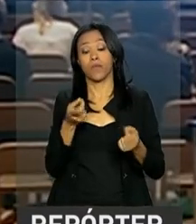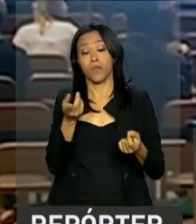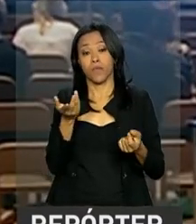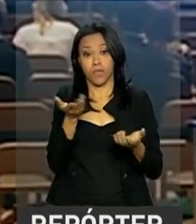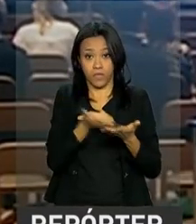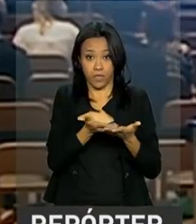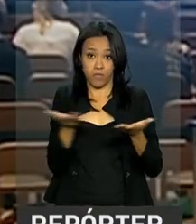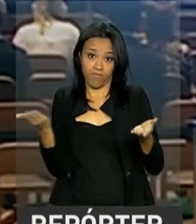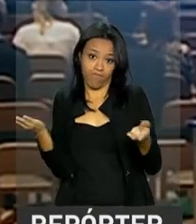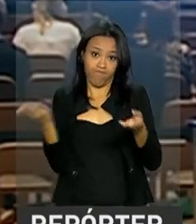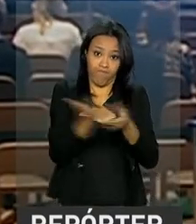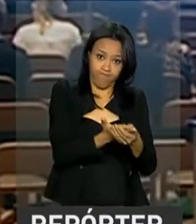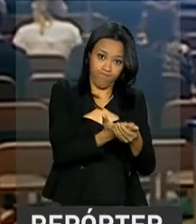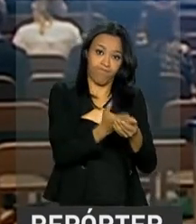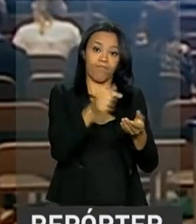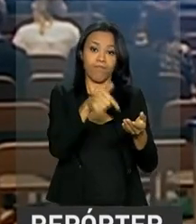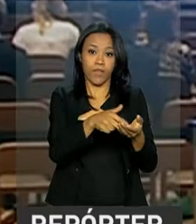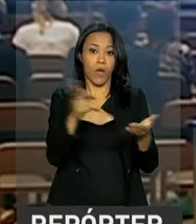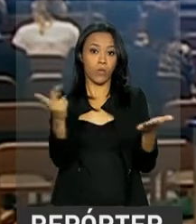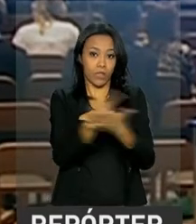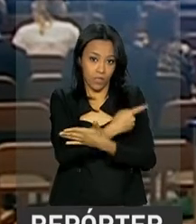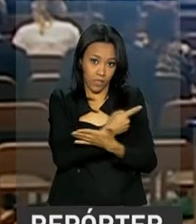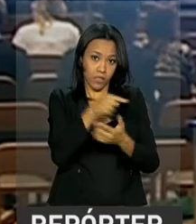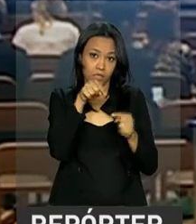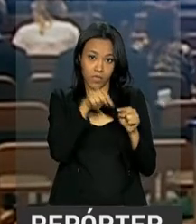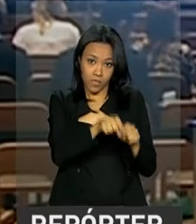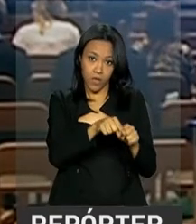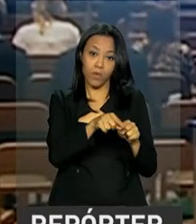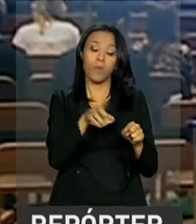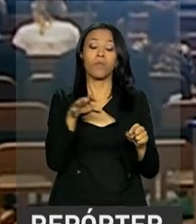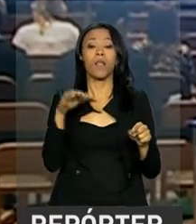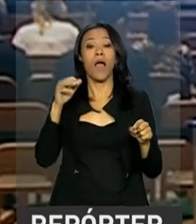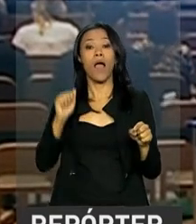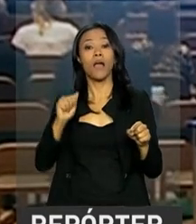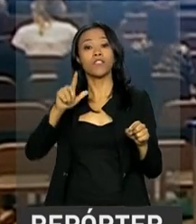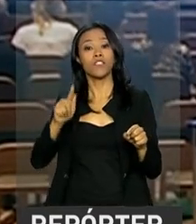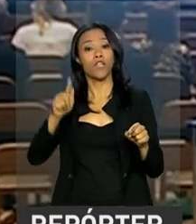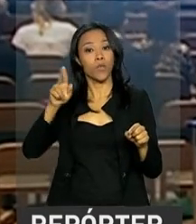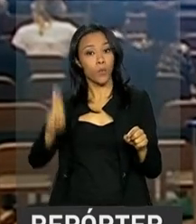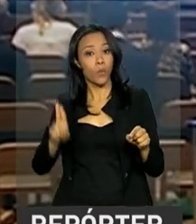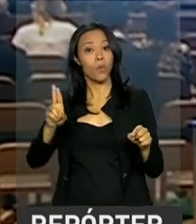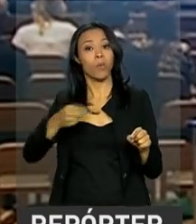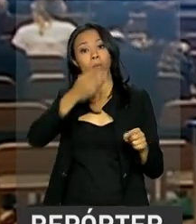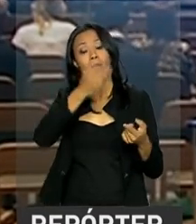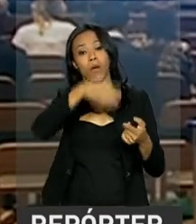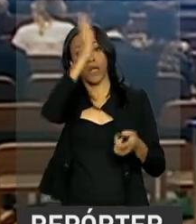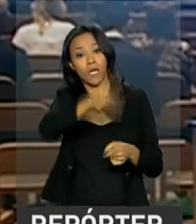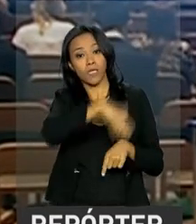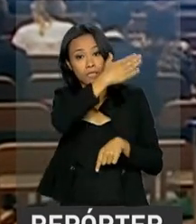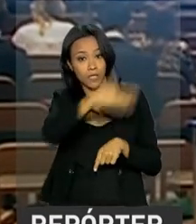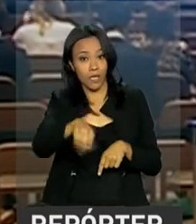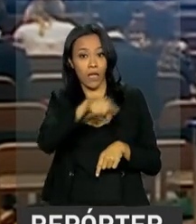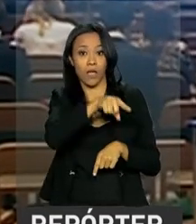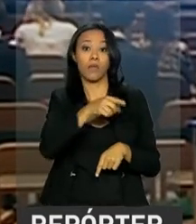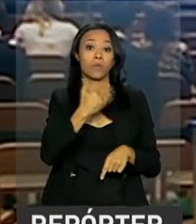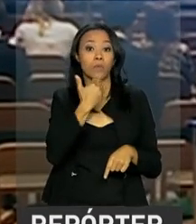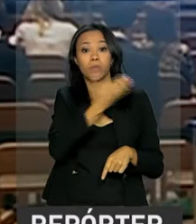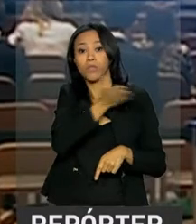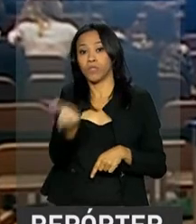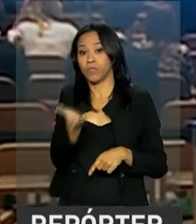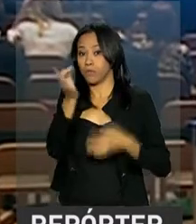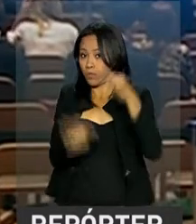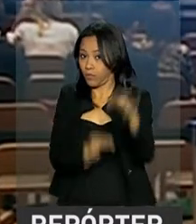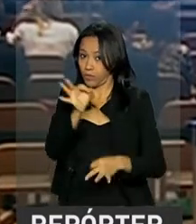no Tribunal Regional Federal da Primeira Região pela AGU para derrubar a liminar, a decisão provisória da